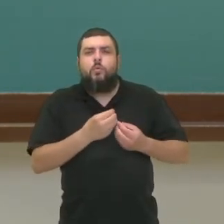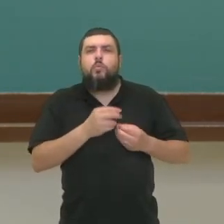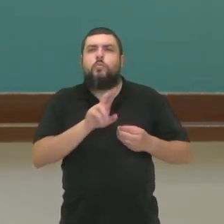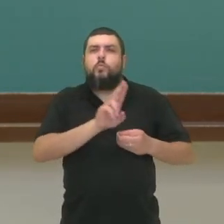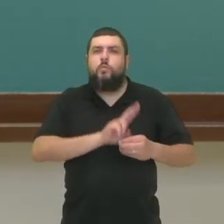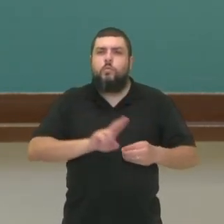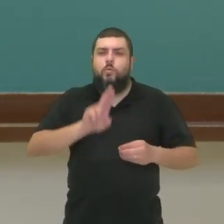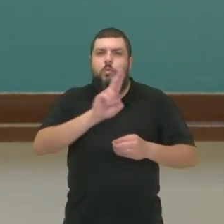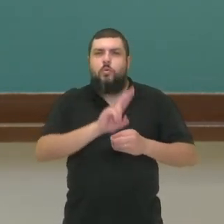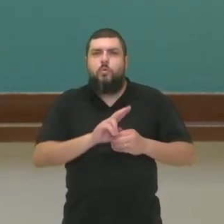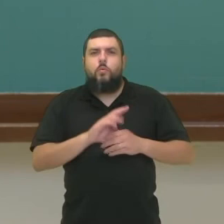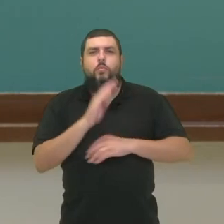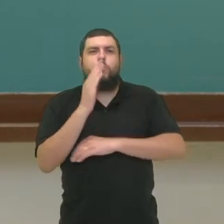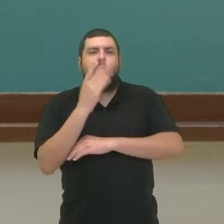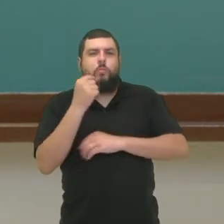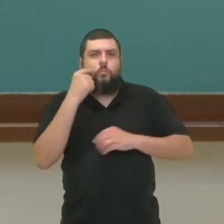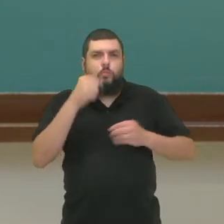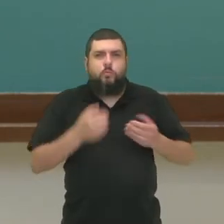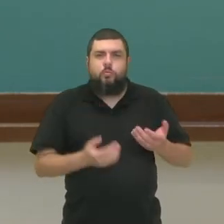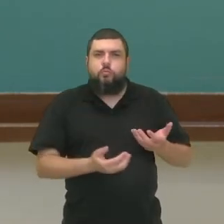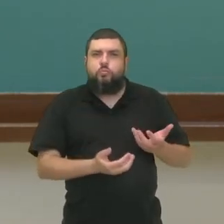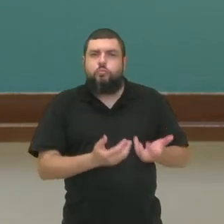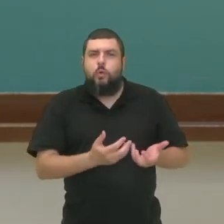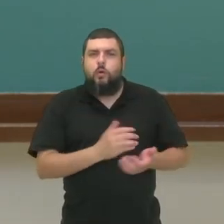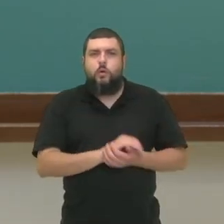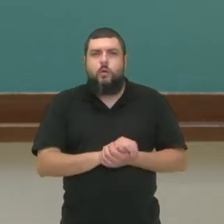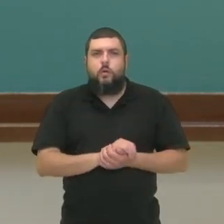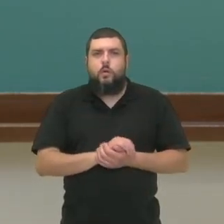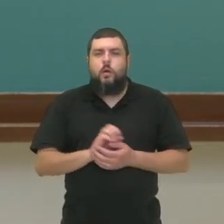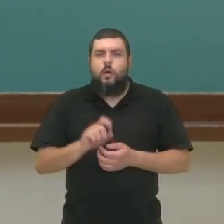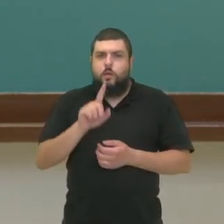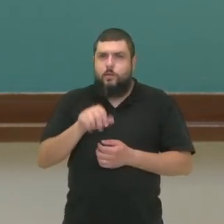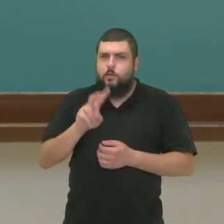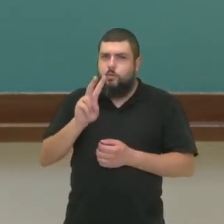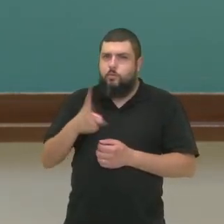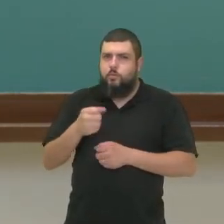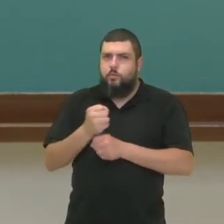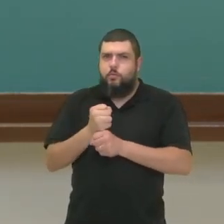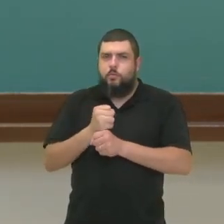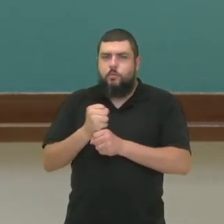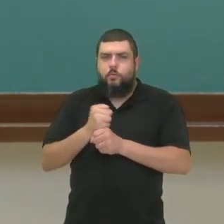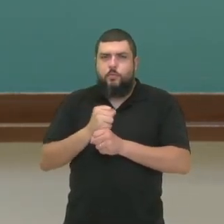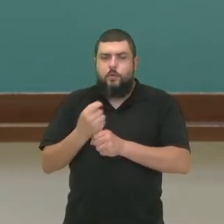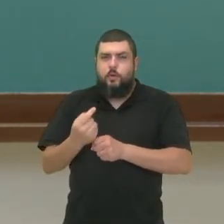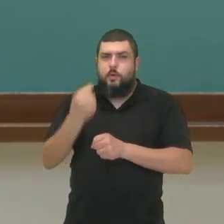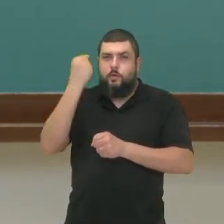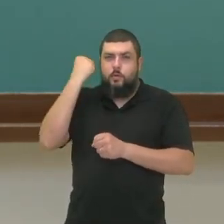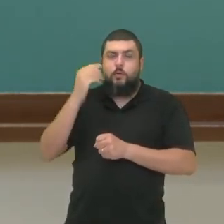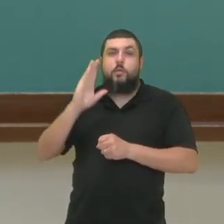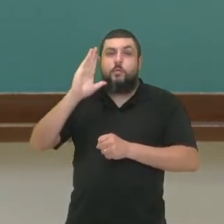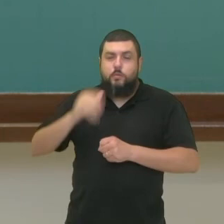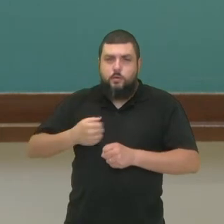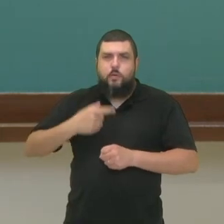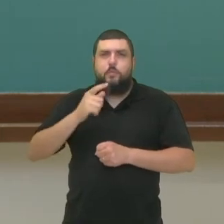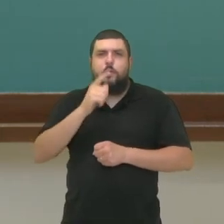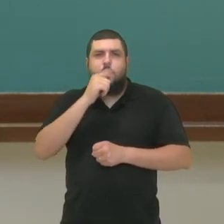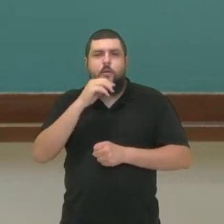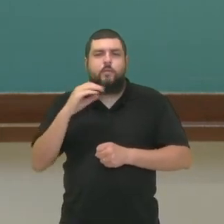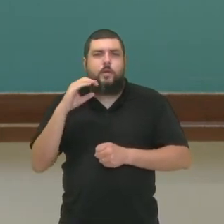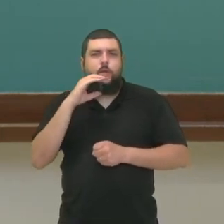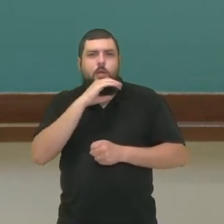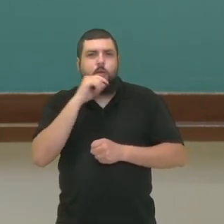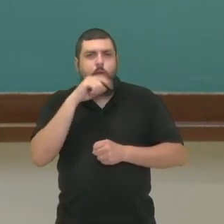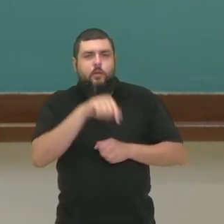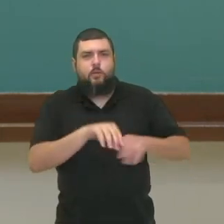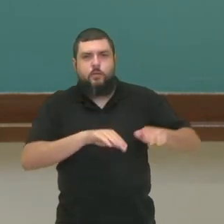que caía em tubulações. Gente, eu estou falando de 2000 e poucos anos atrás. Já tinha água aquecida nas piscinas,